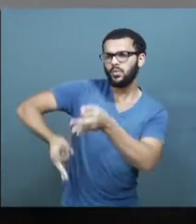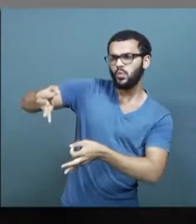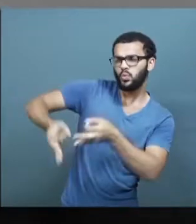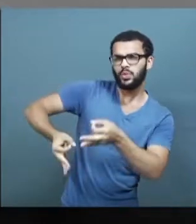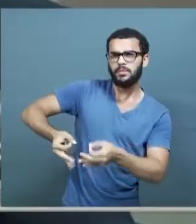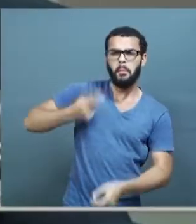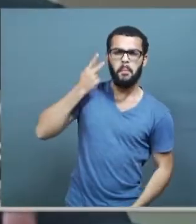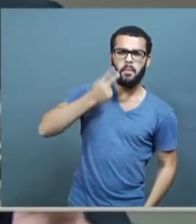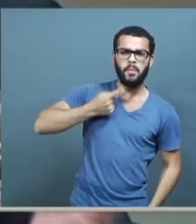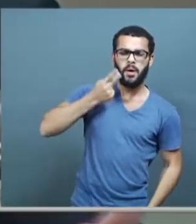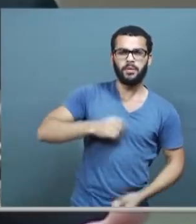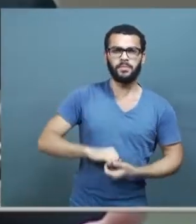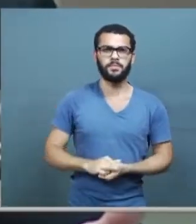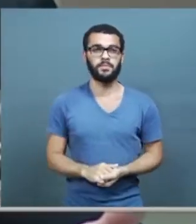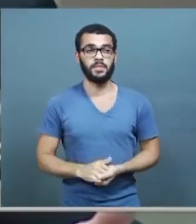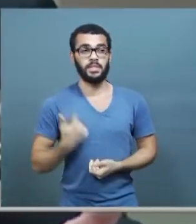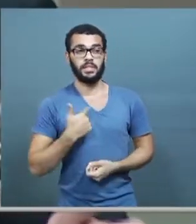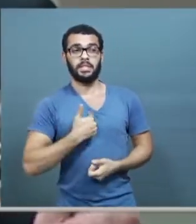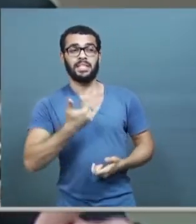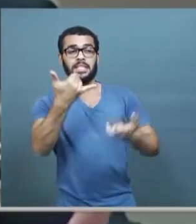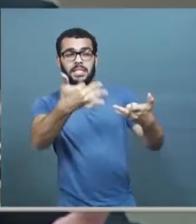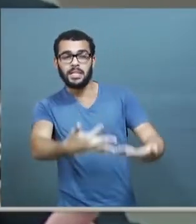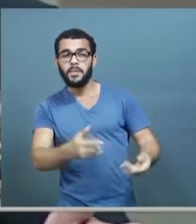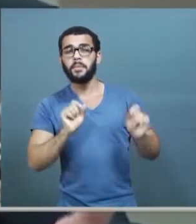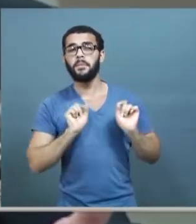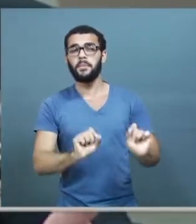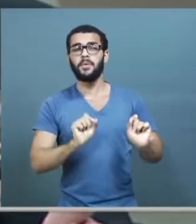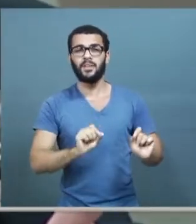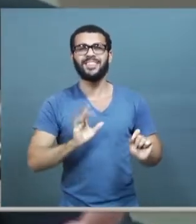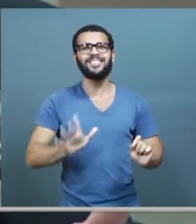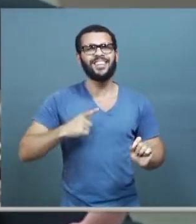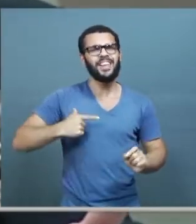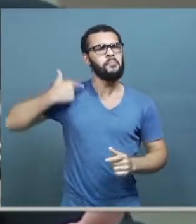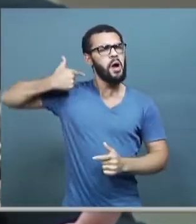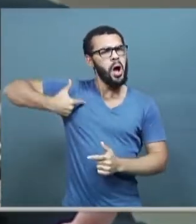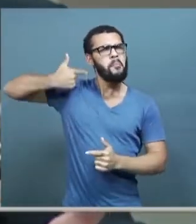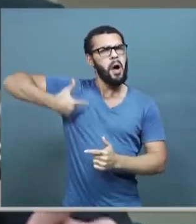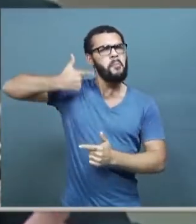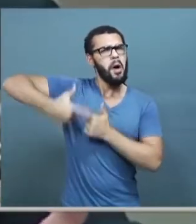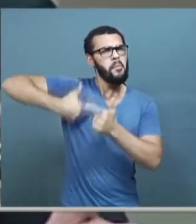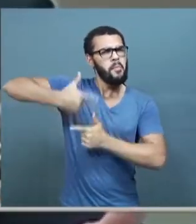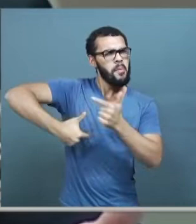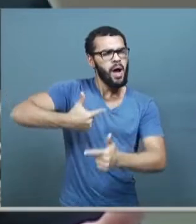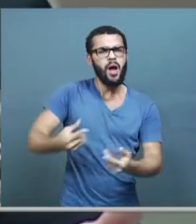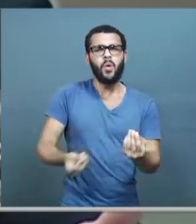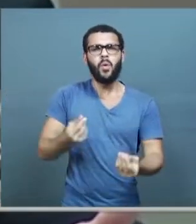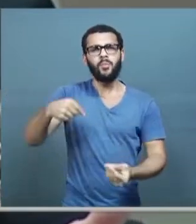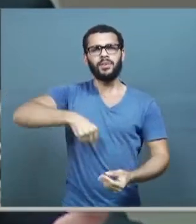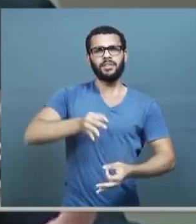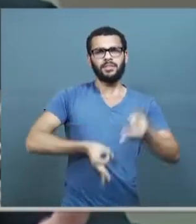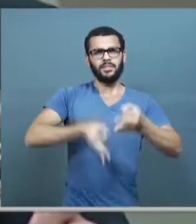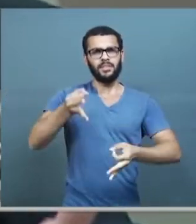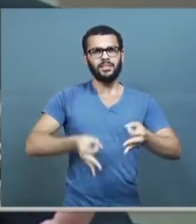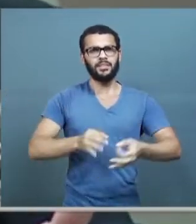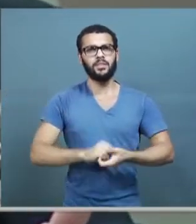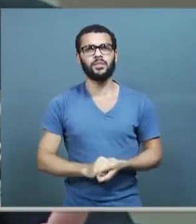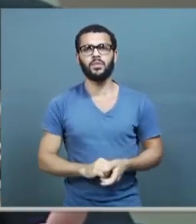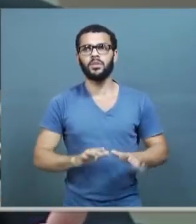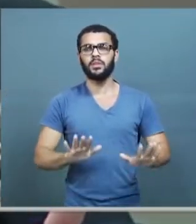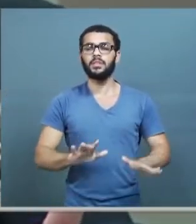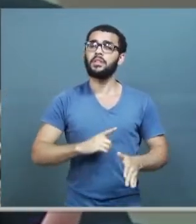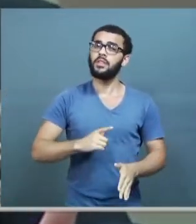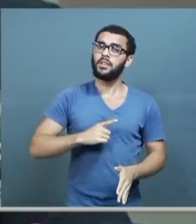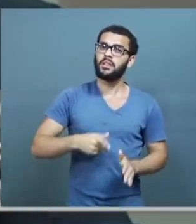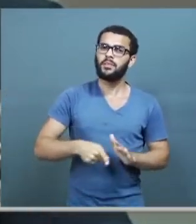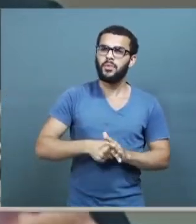procuradoria. Vamos esclarecer que, na tradição jurídica brasileira, não é incomum que juiz converse